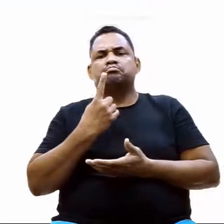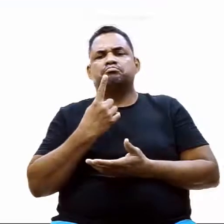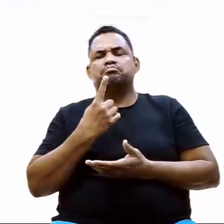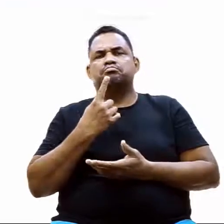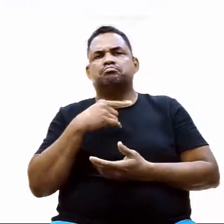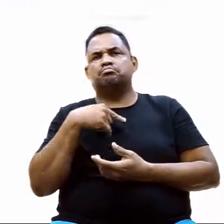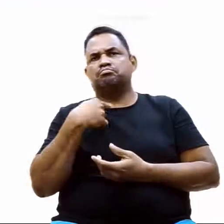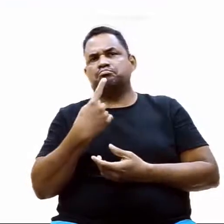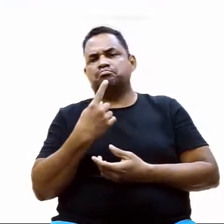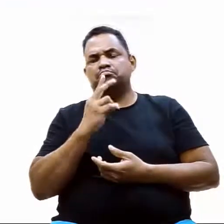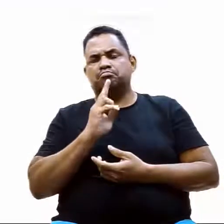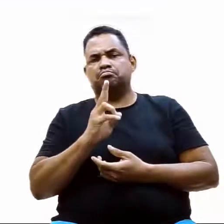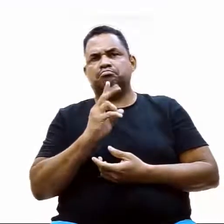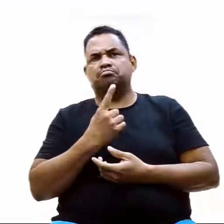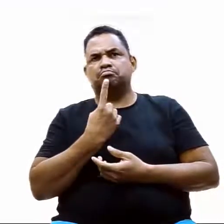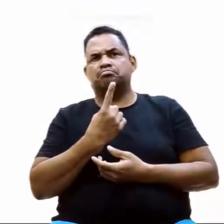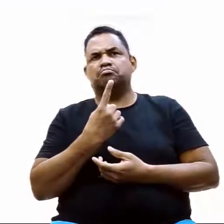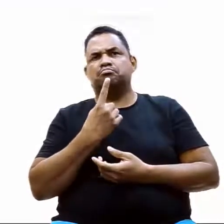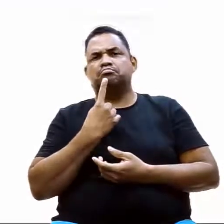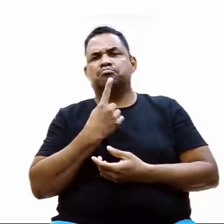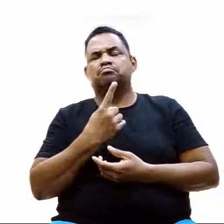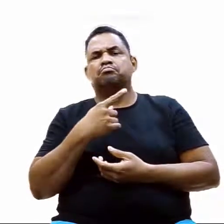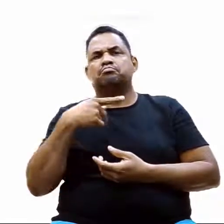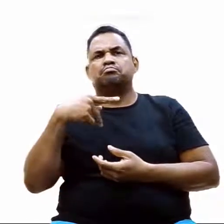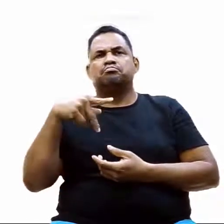proporção constante, que foi de